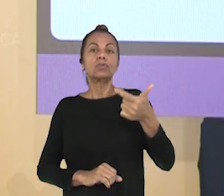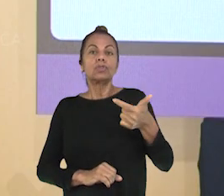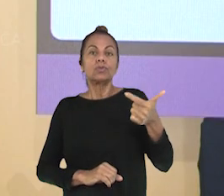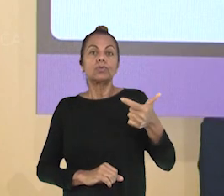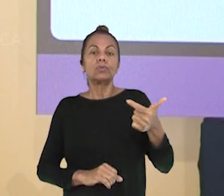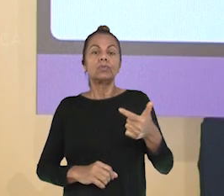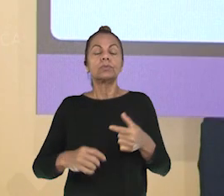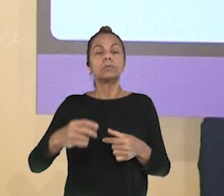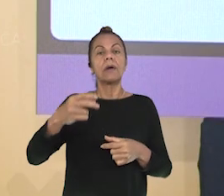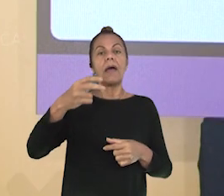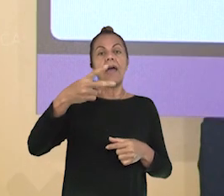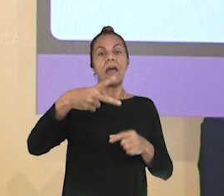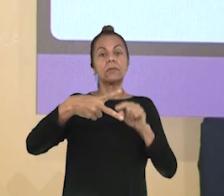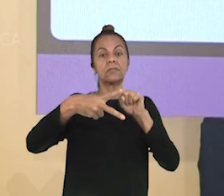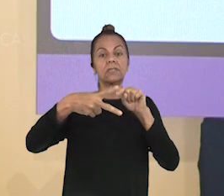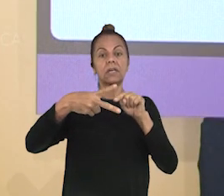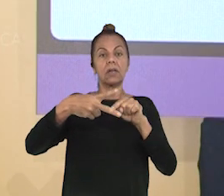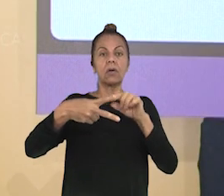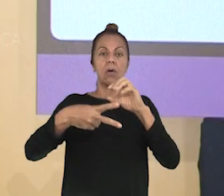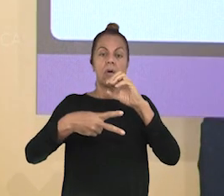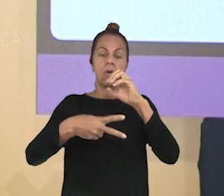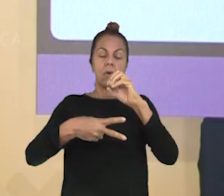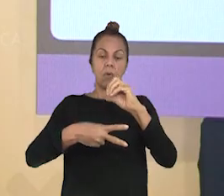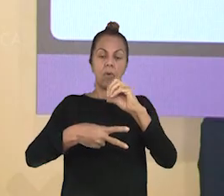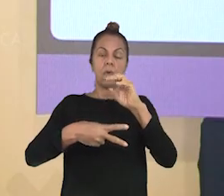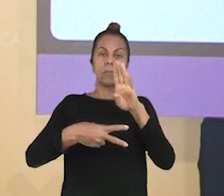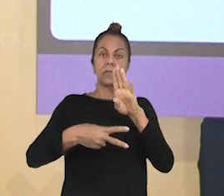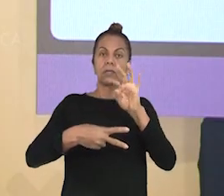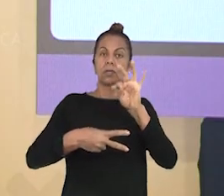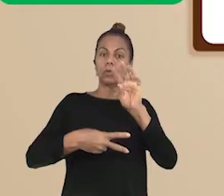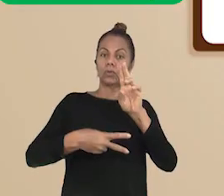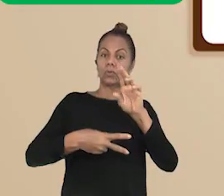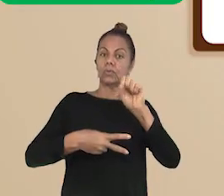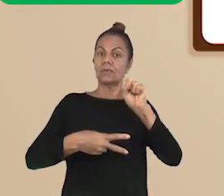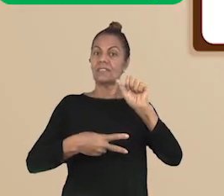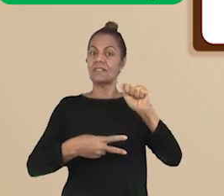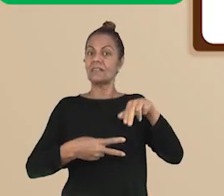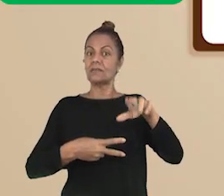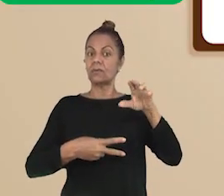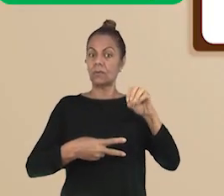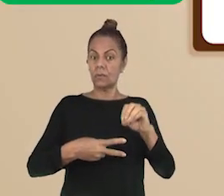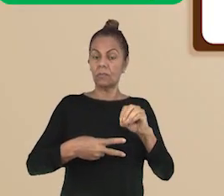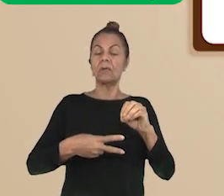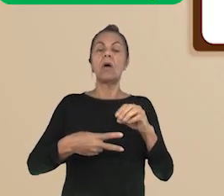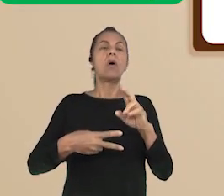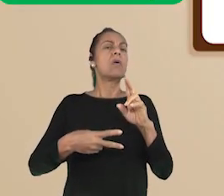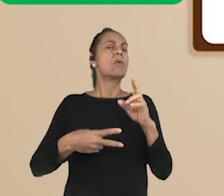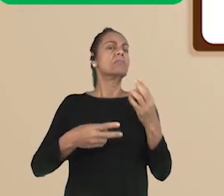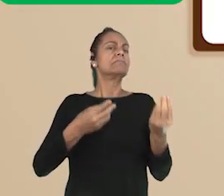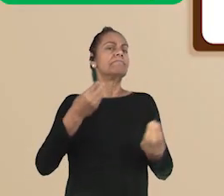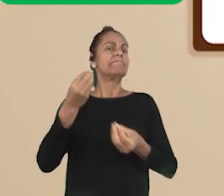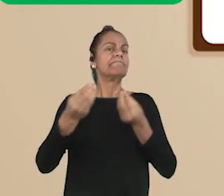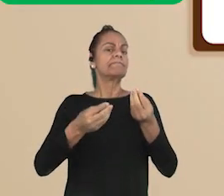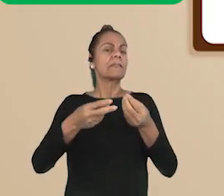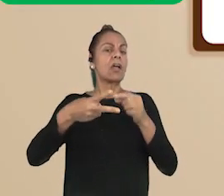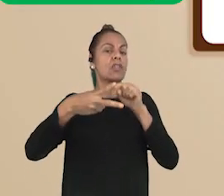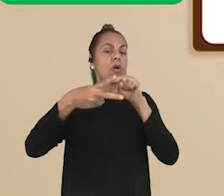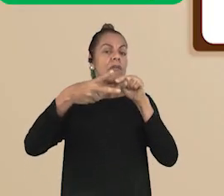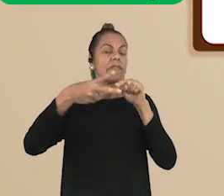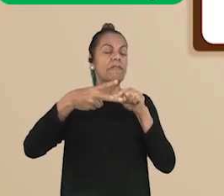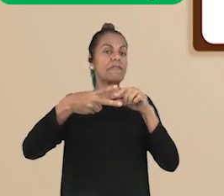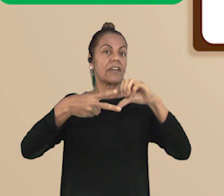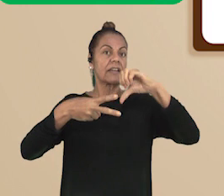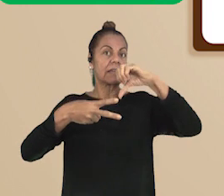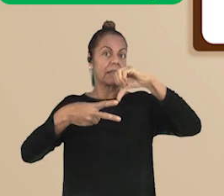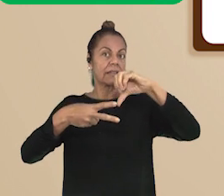O segundo triângulo é o triângulo obtusângulo, que ele é um triângulo que possui um ângulo obtuso,